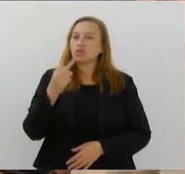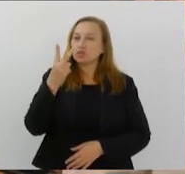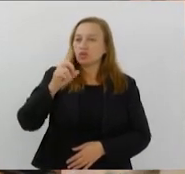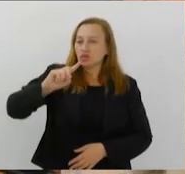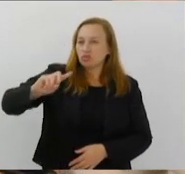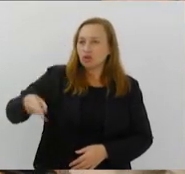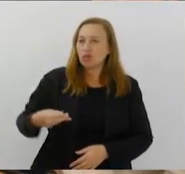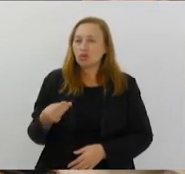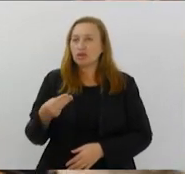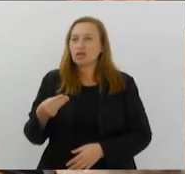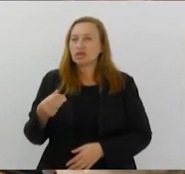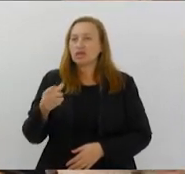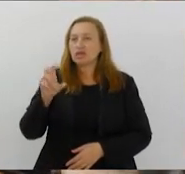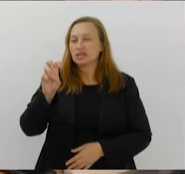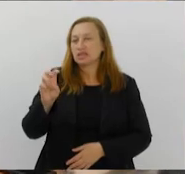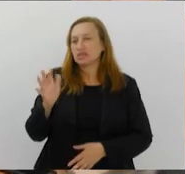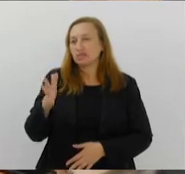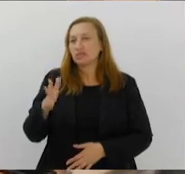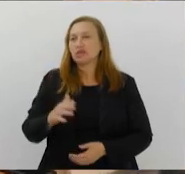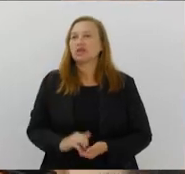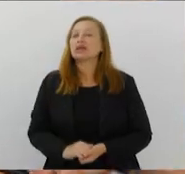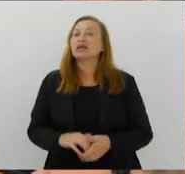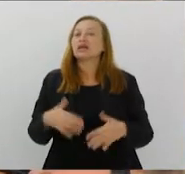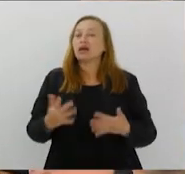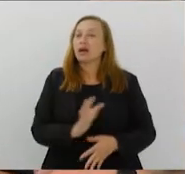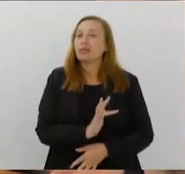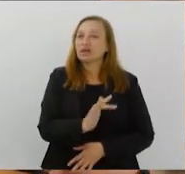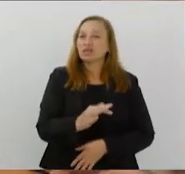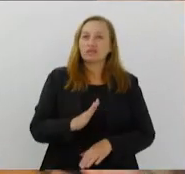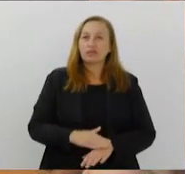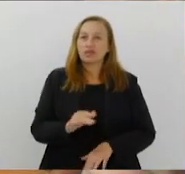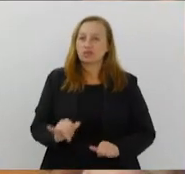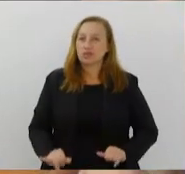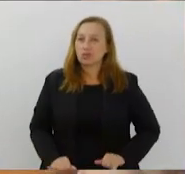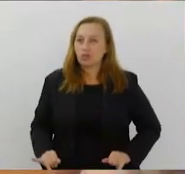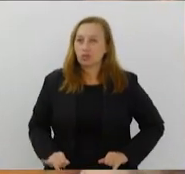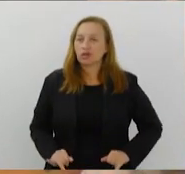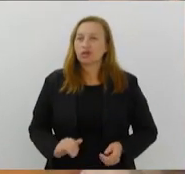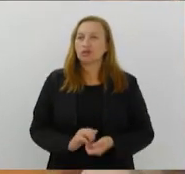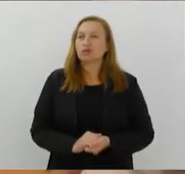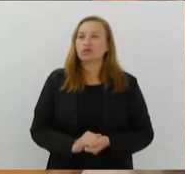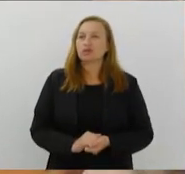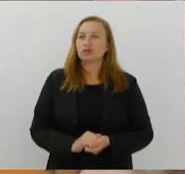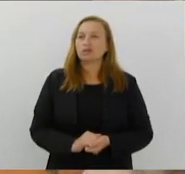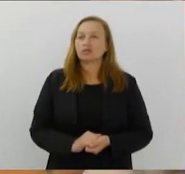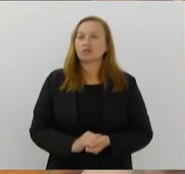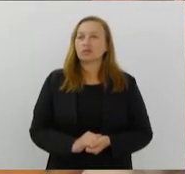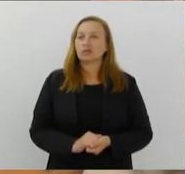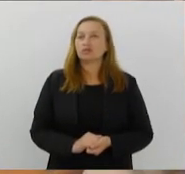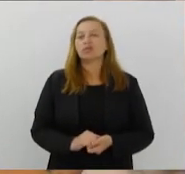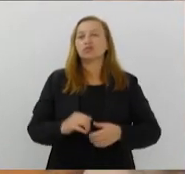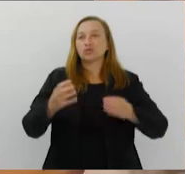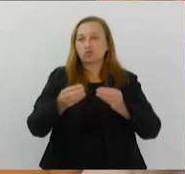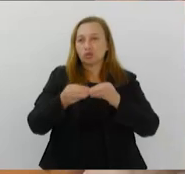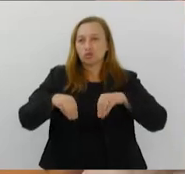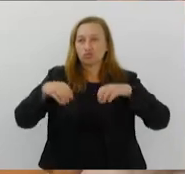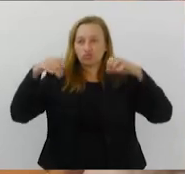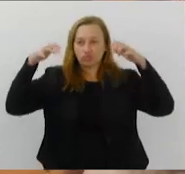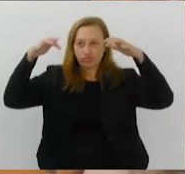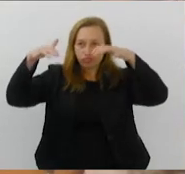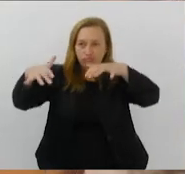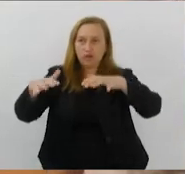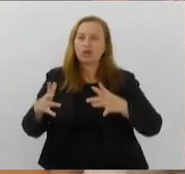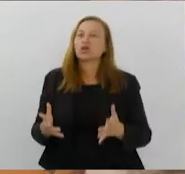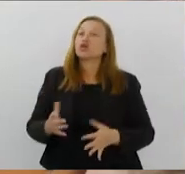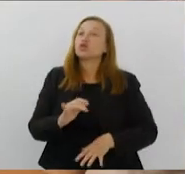2.500.000 pessoas, aproximadamente. E é justamente a Baixada que mais sofre com os danos causados pela chuva, né? A Baixada